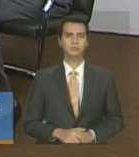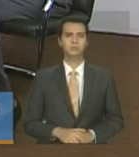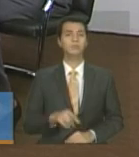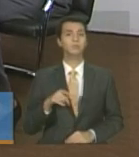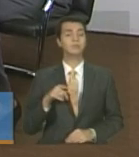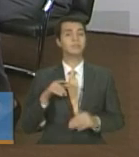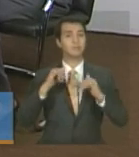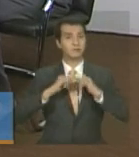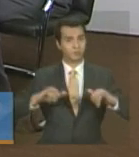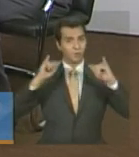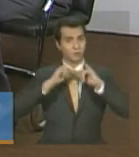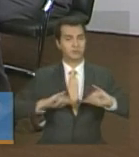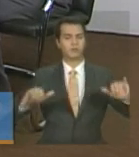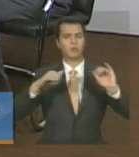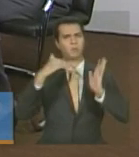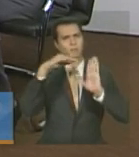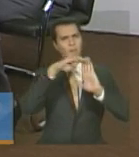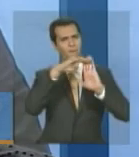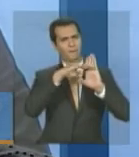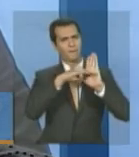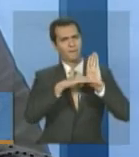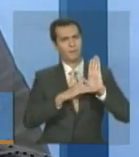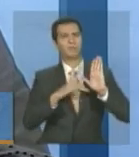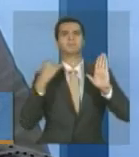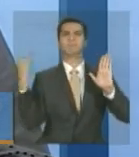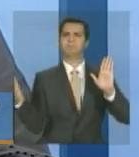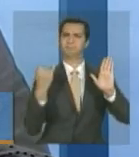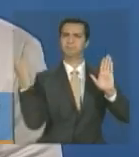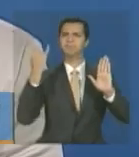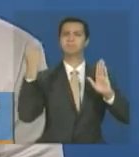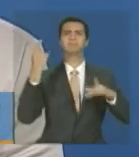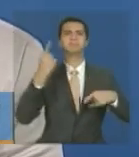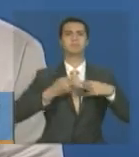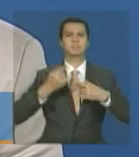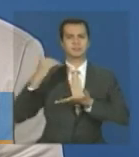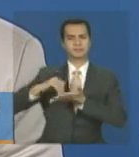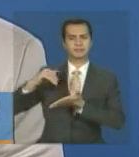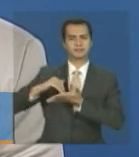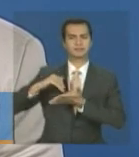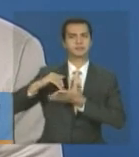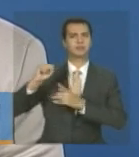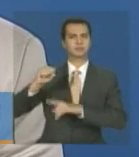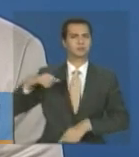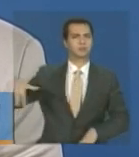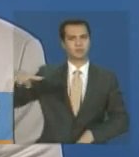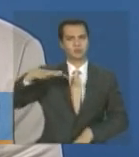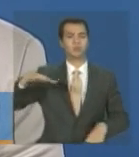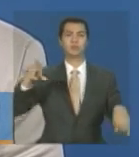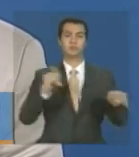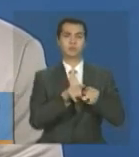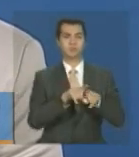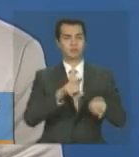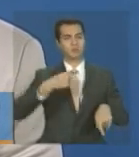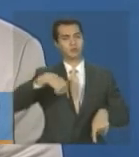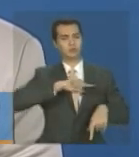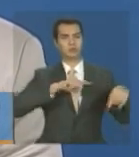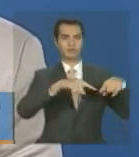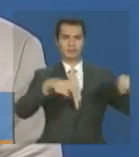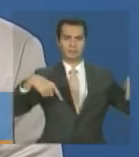especialmente para a Secretaria Nacional de Assistência Social, para o nosso departamento, que é da rede socioassistencial